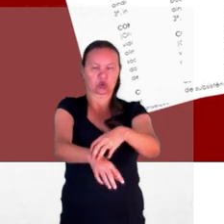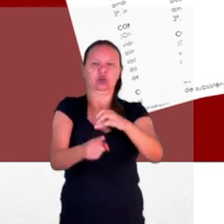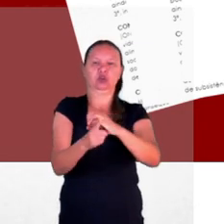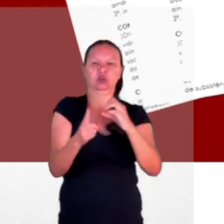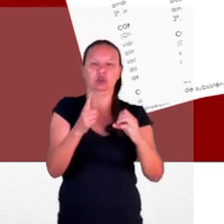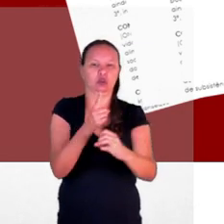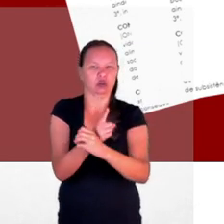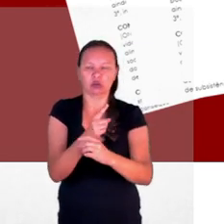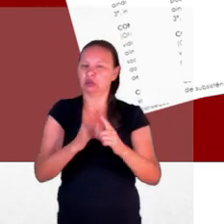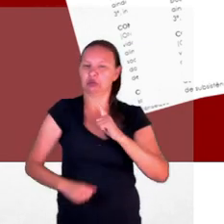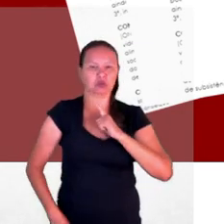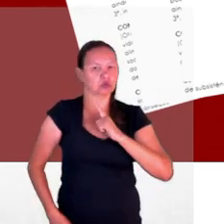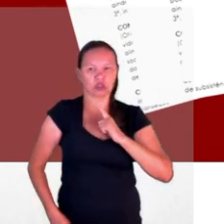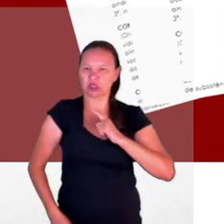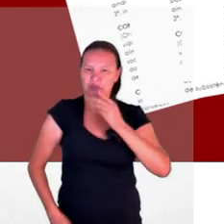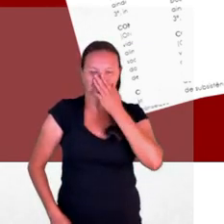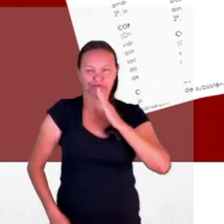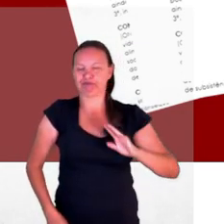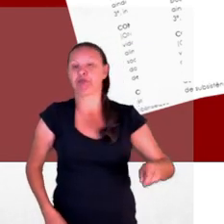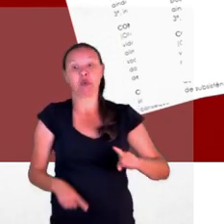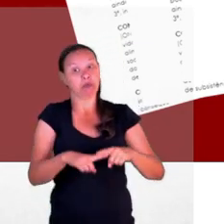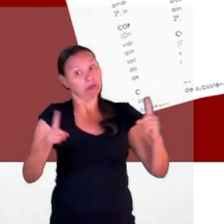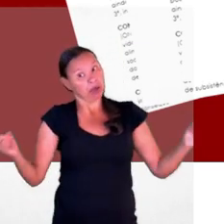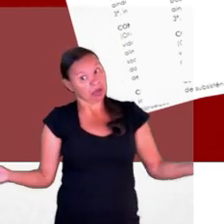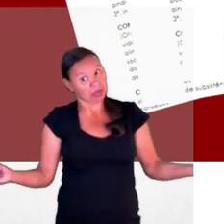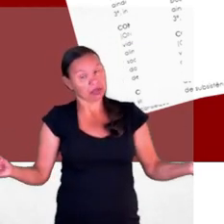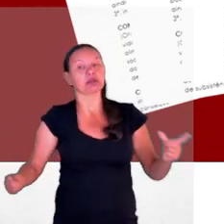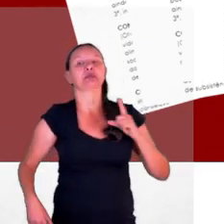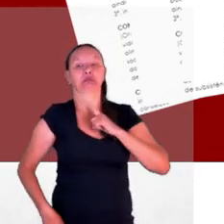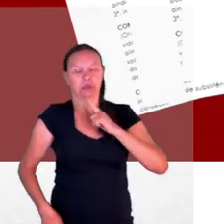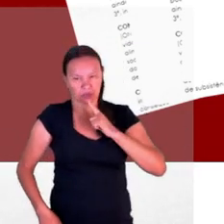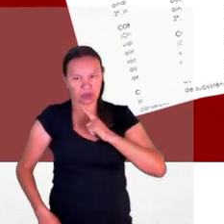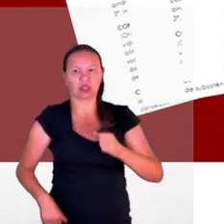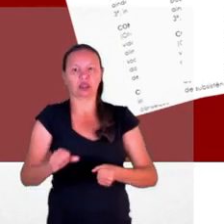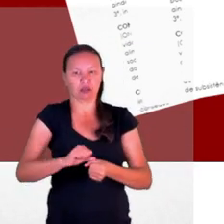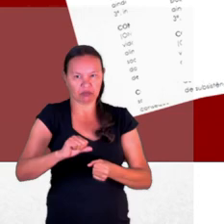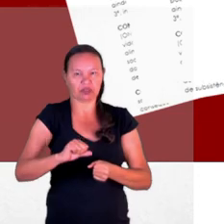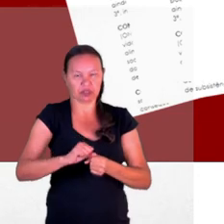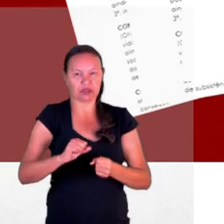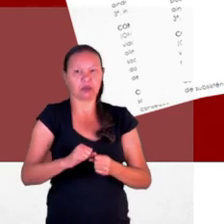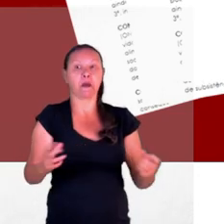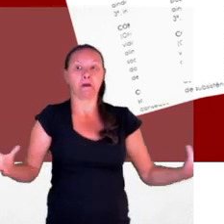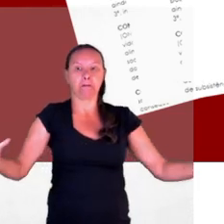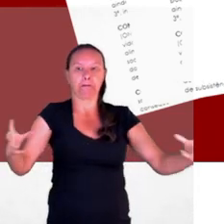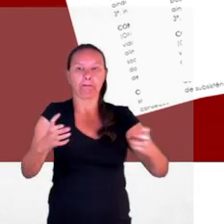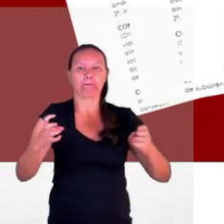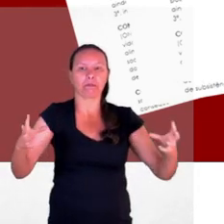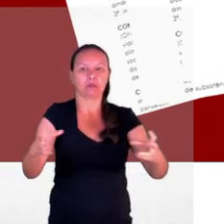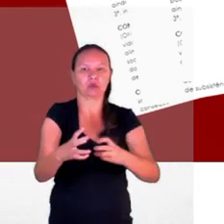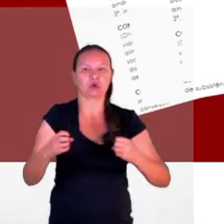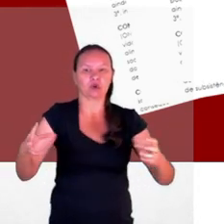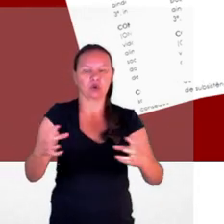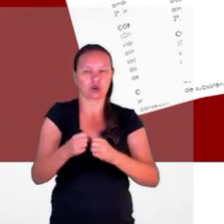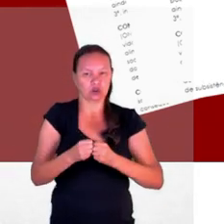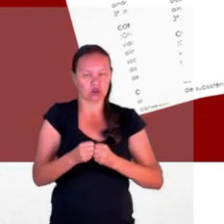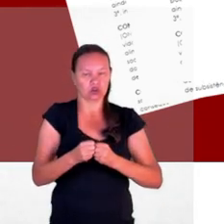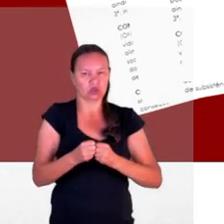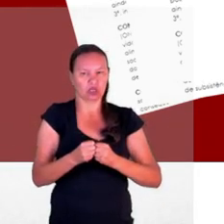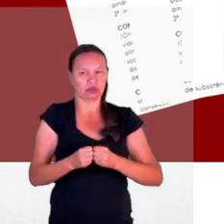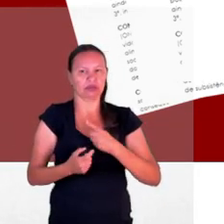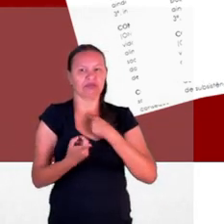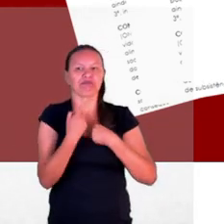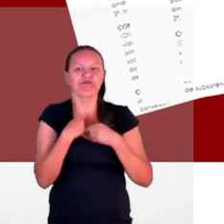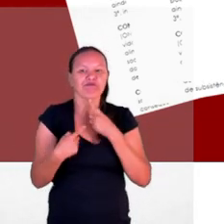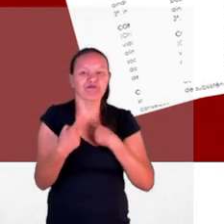temos essa concepção mas eh tem uma tarefa de catalisar esses processos Então nesse sentido nós